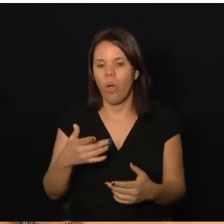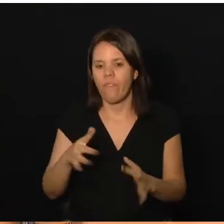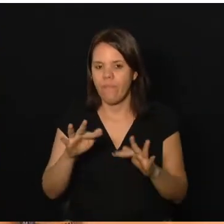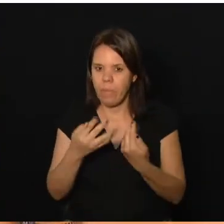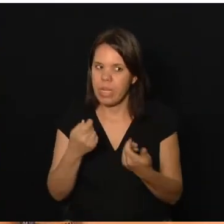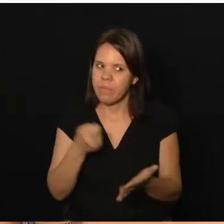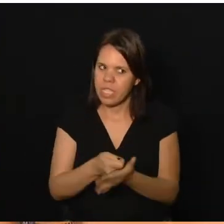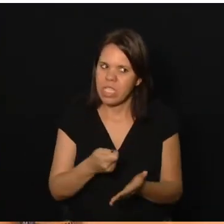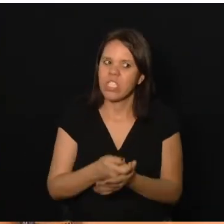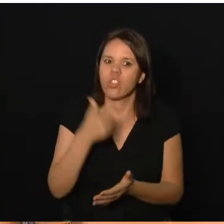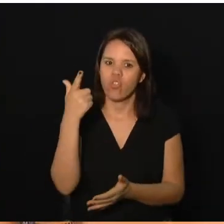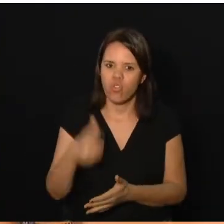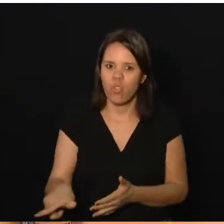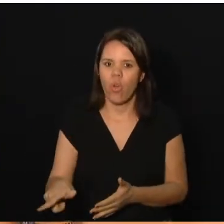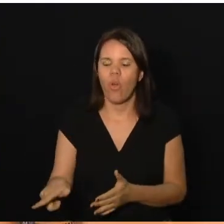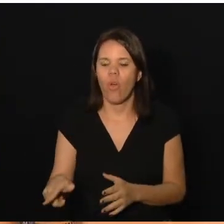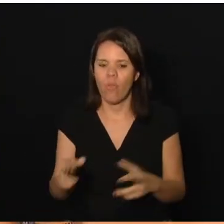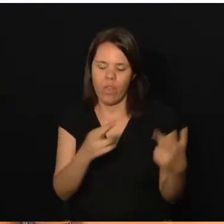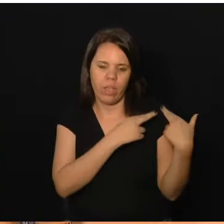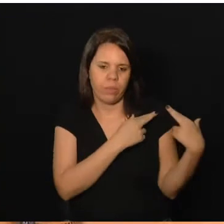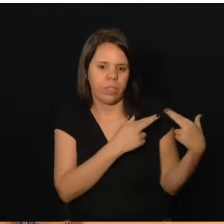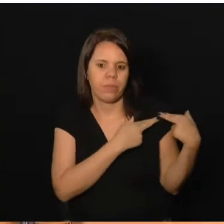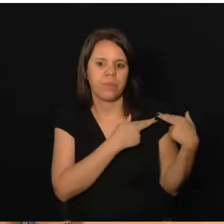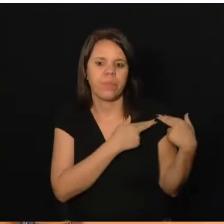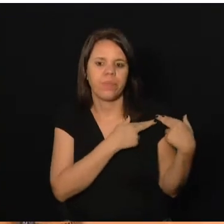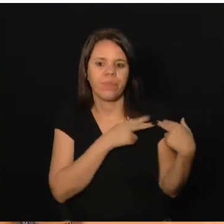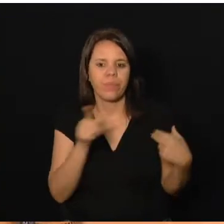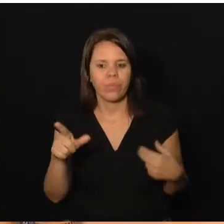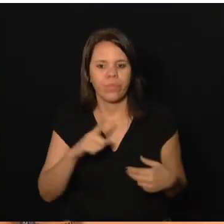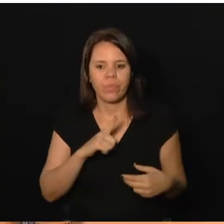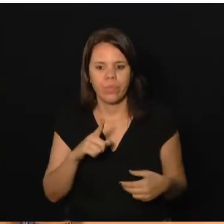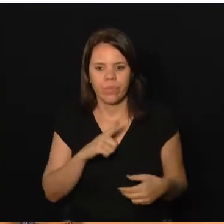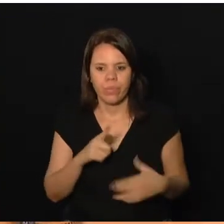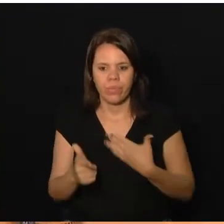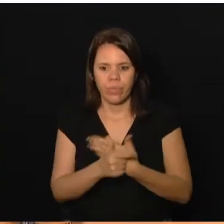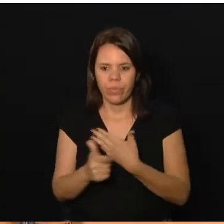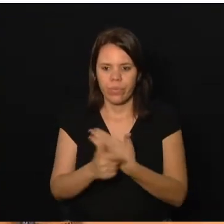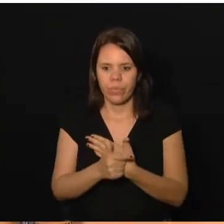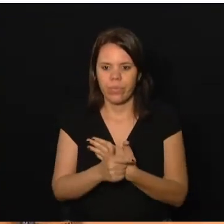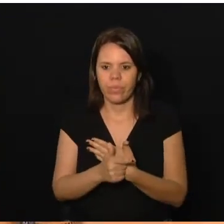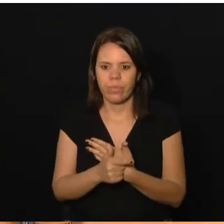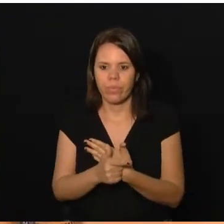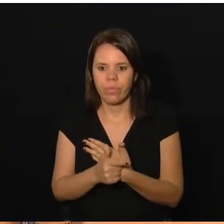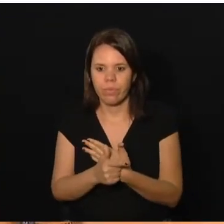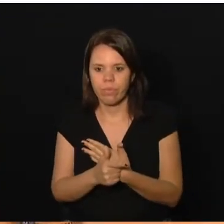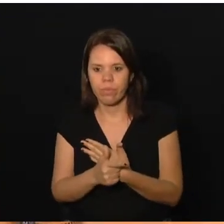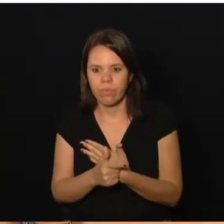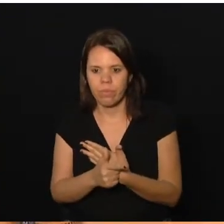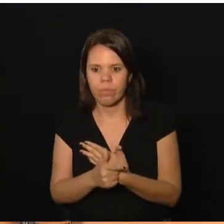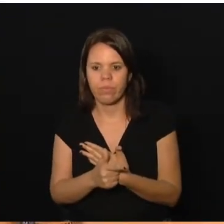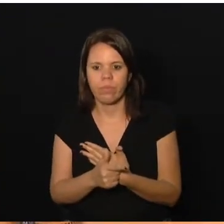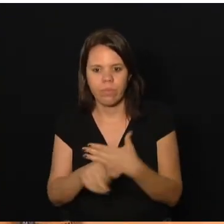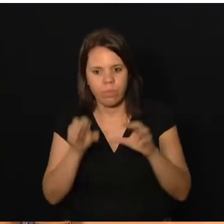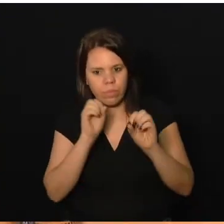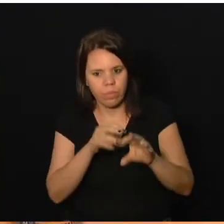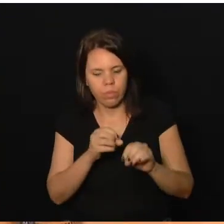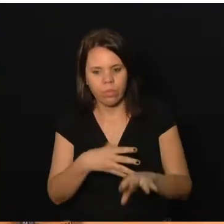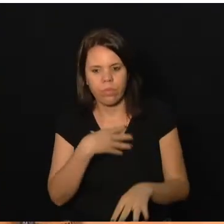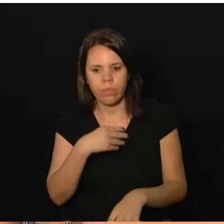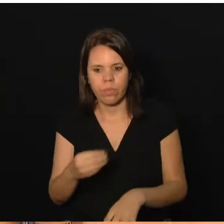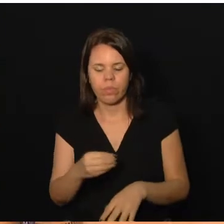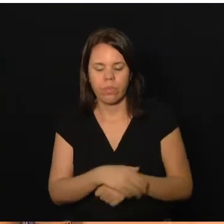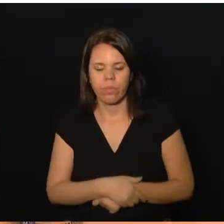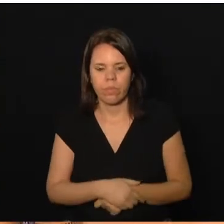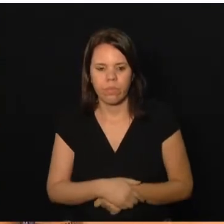estabelecer novamente. A responsabilidade que ele tem, o papel que ele tem, e para educar esse filho.